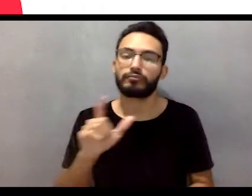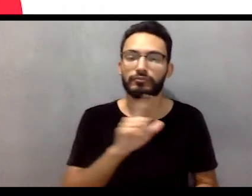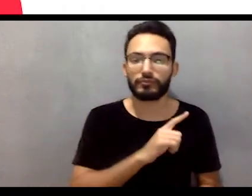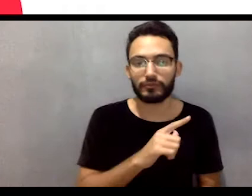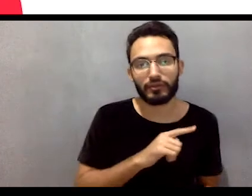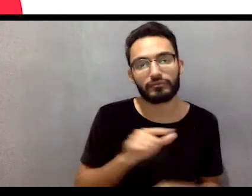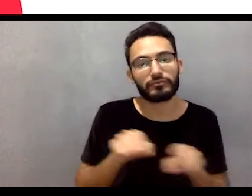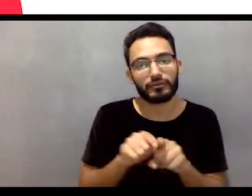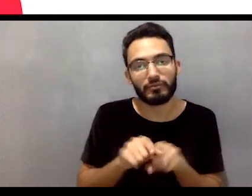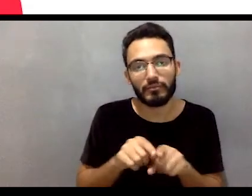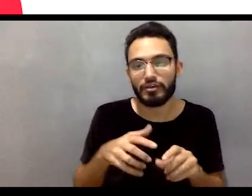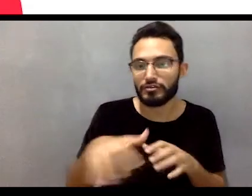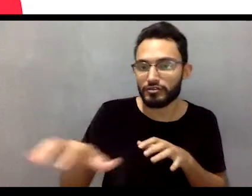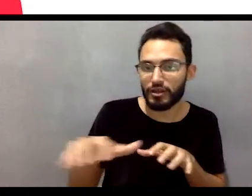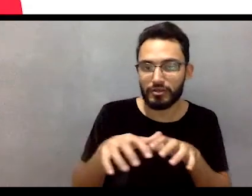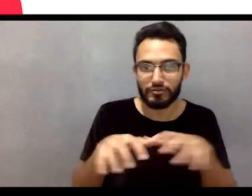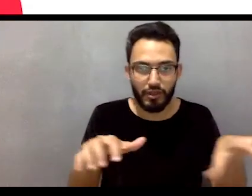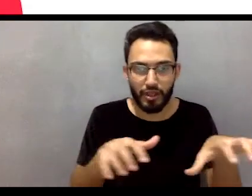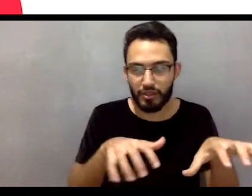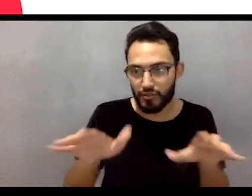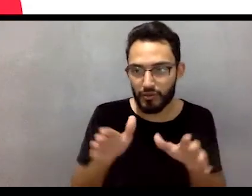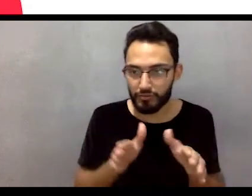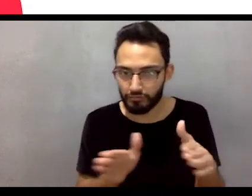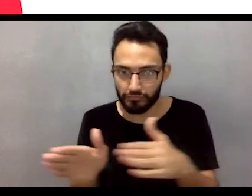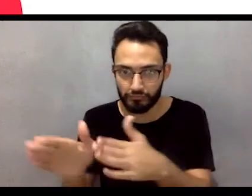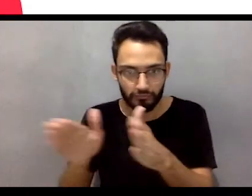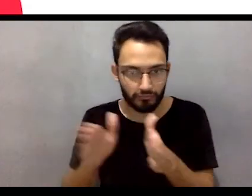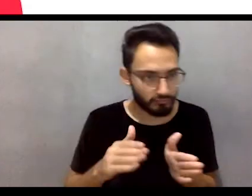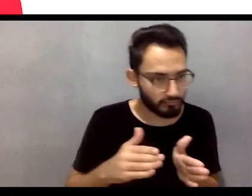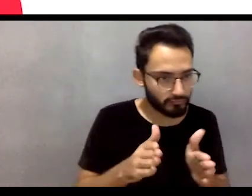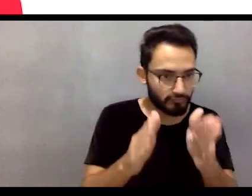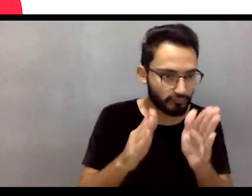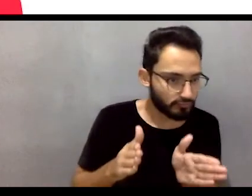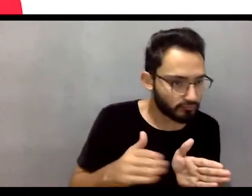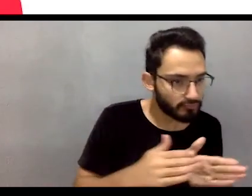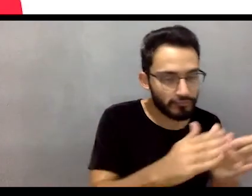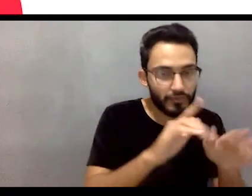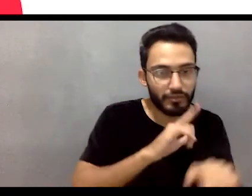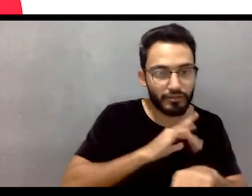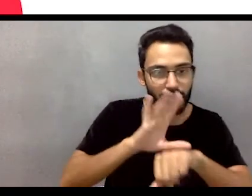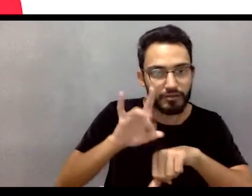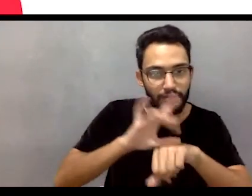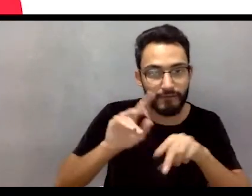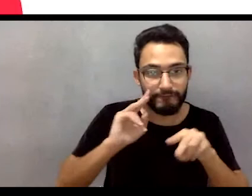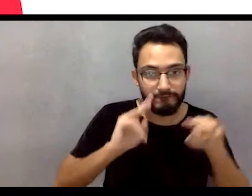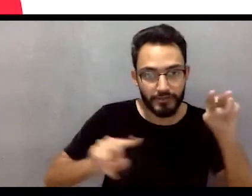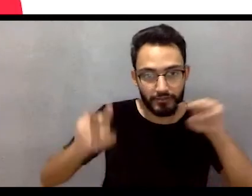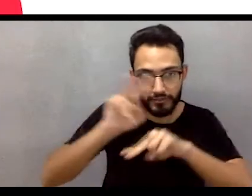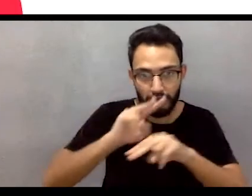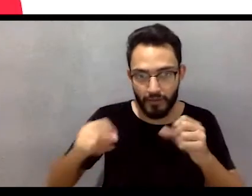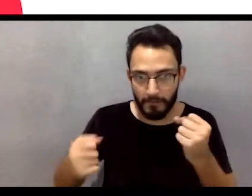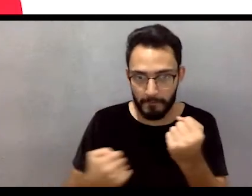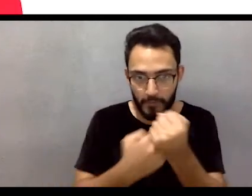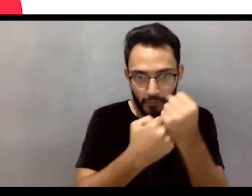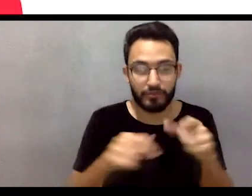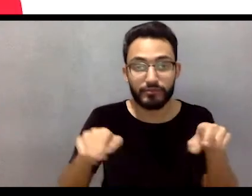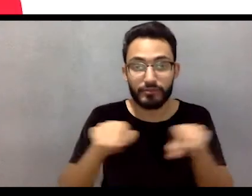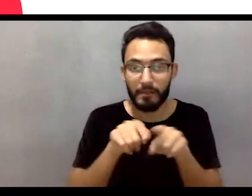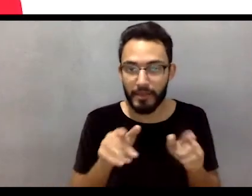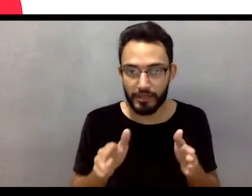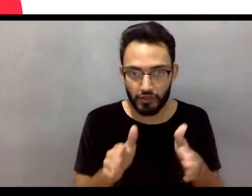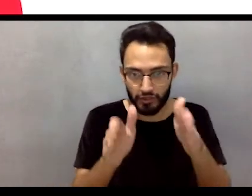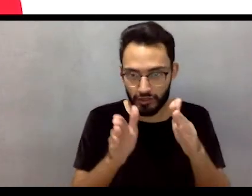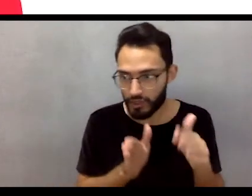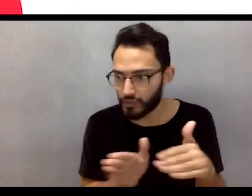os direcionadores, de acordo com esta visão estratégica, e aí esses